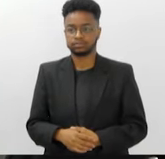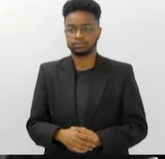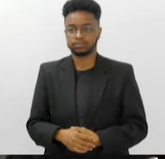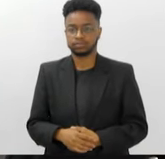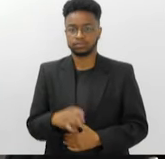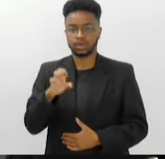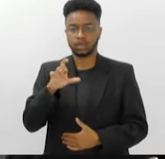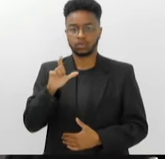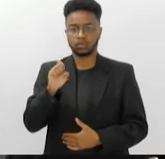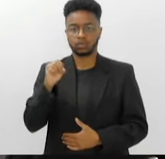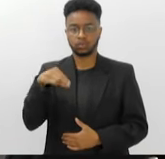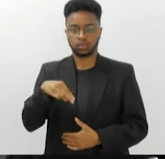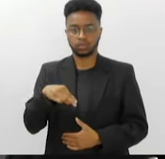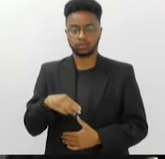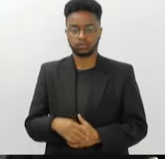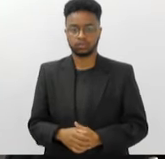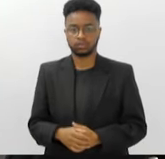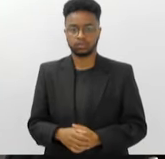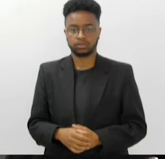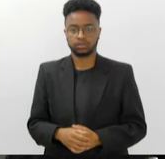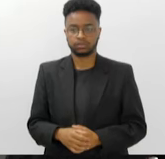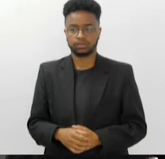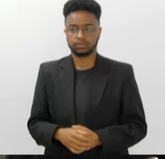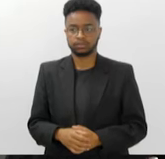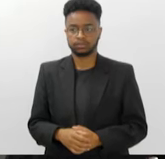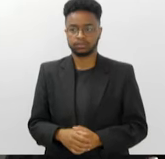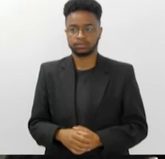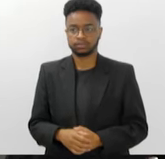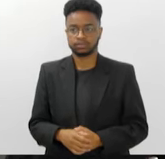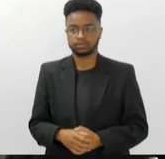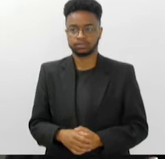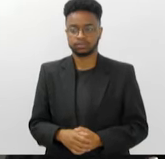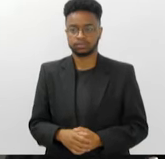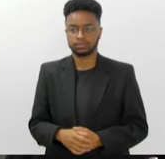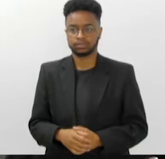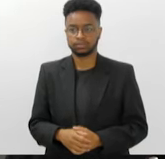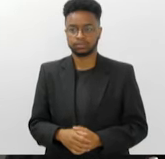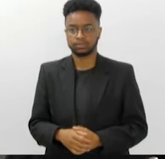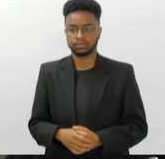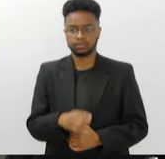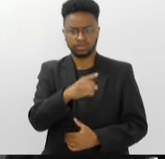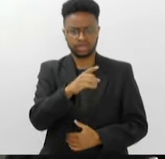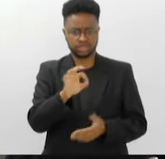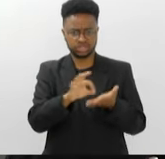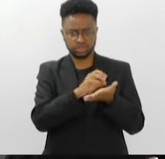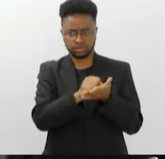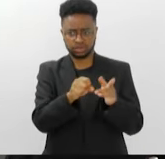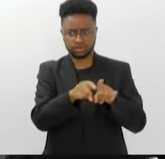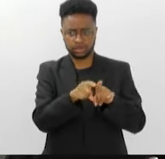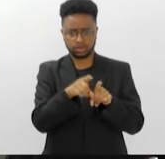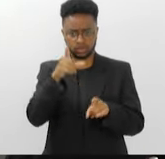Elton Cristo, nosso próximo orador. Luiz Paulo, o senhor está inscrito também?